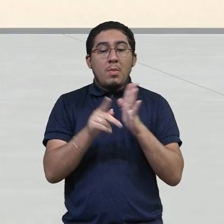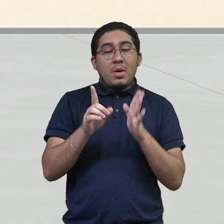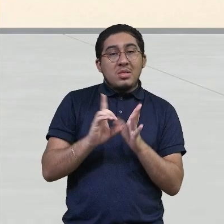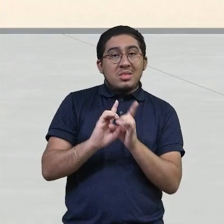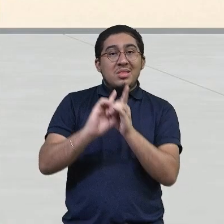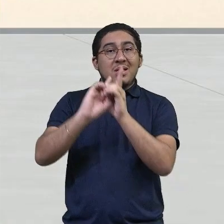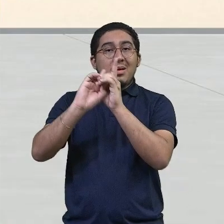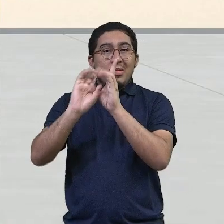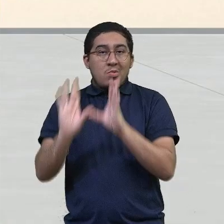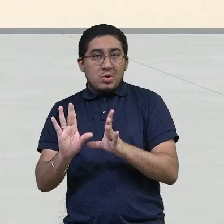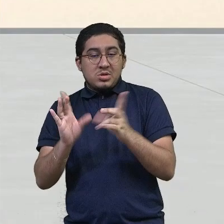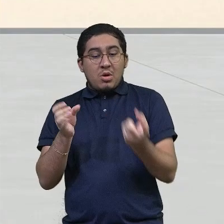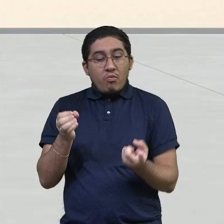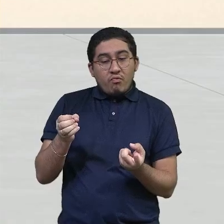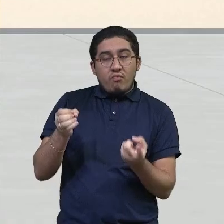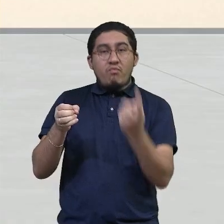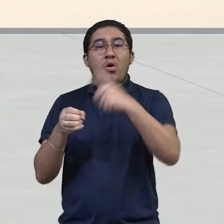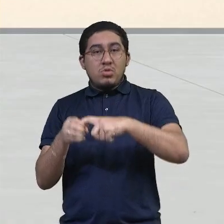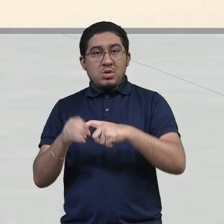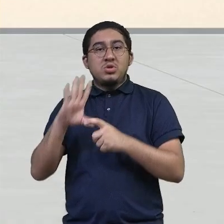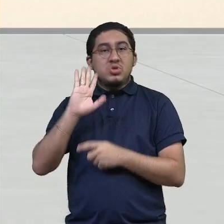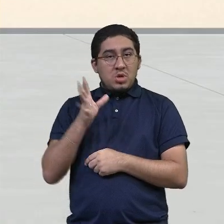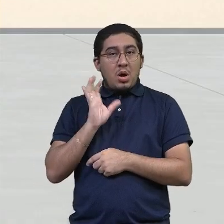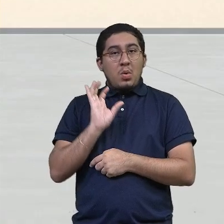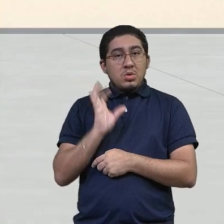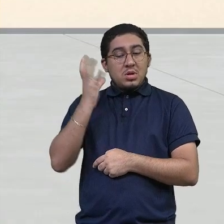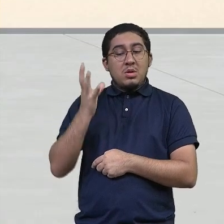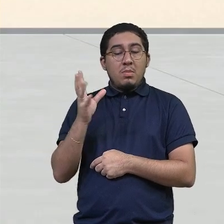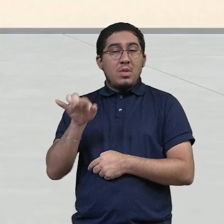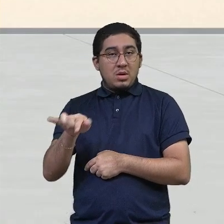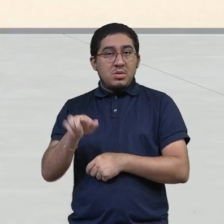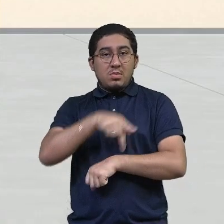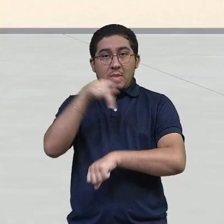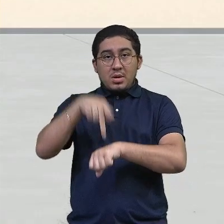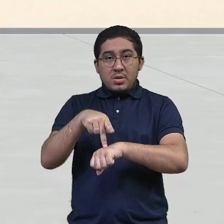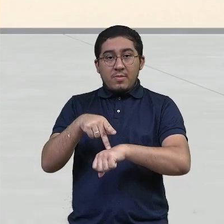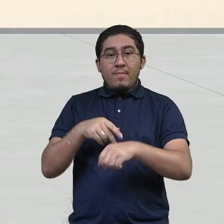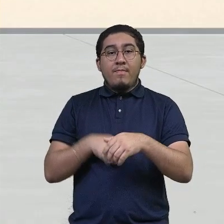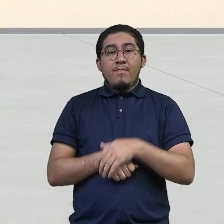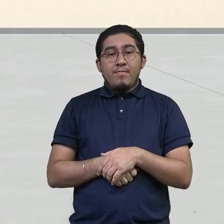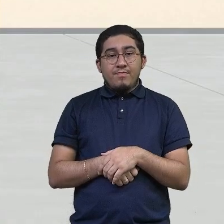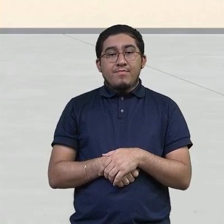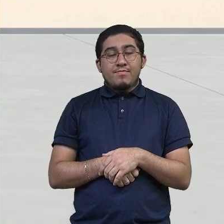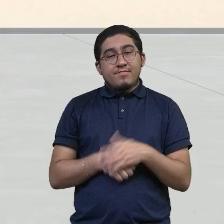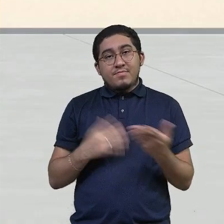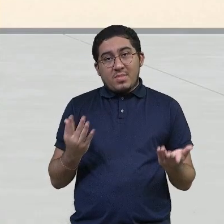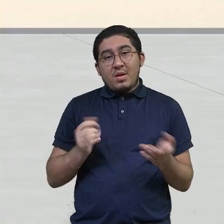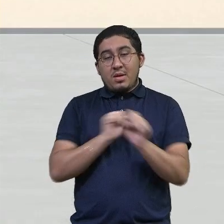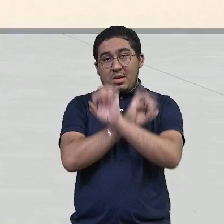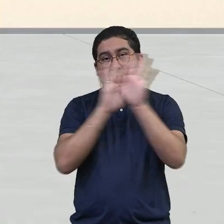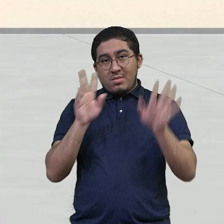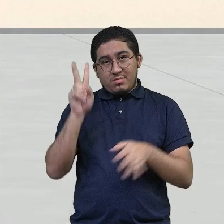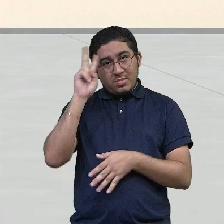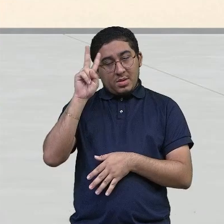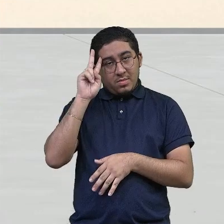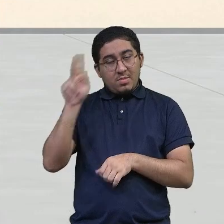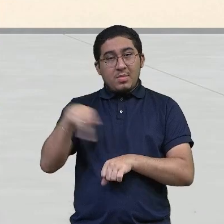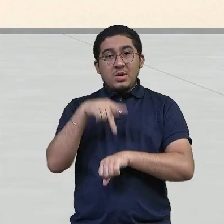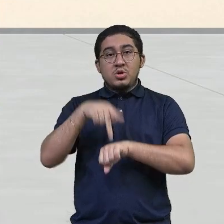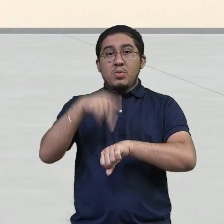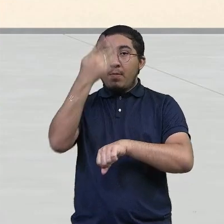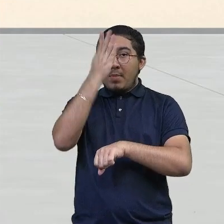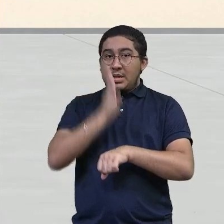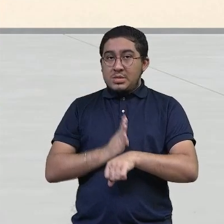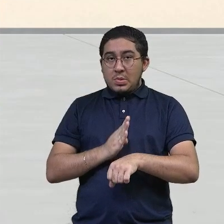redemocratização que estava acontecendo nesses países. Entre eles, claro, Brasil. Seguindo o